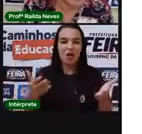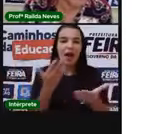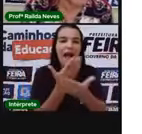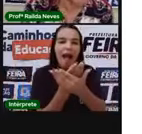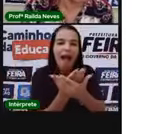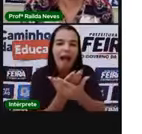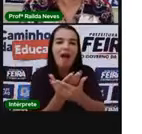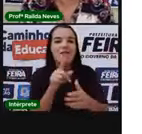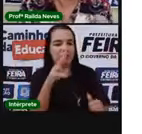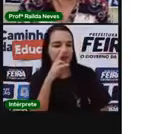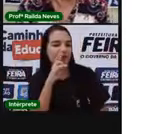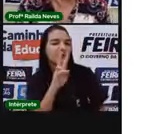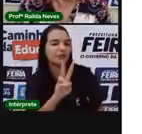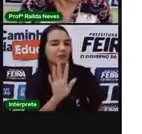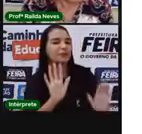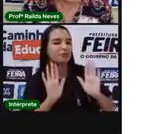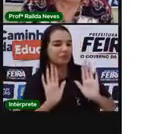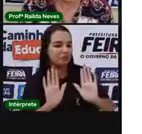maravilhosa, vocês vão ver.